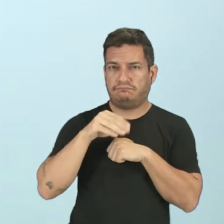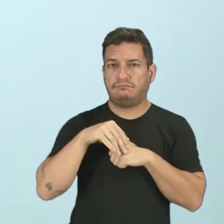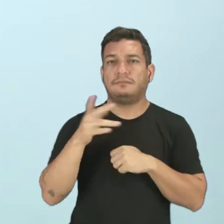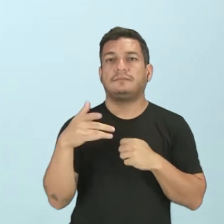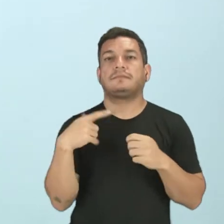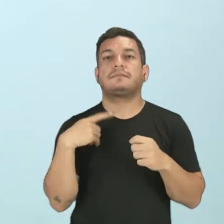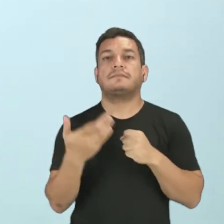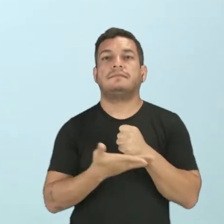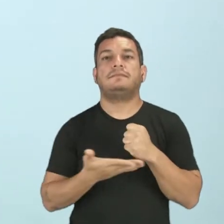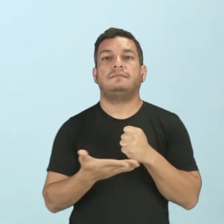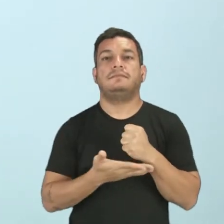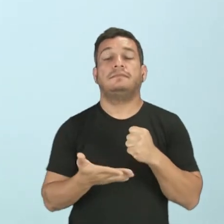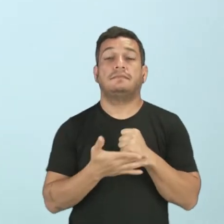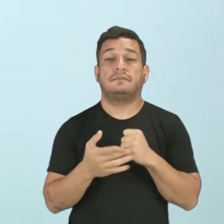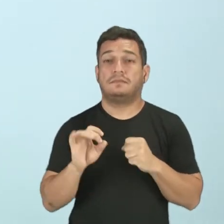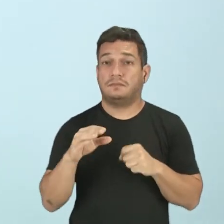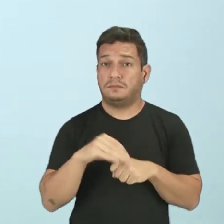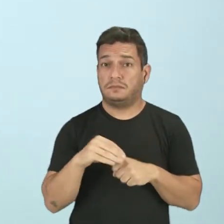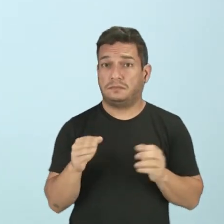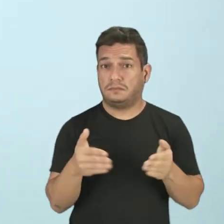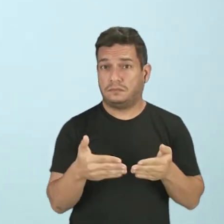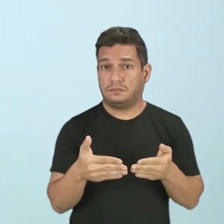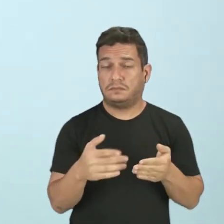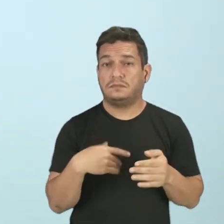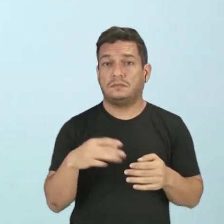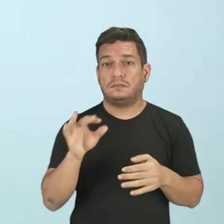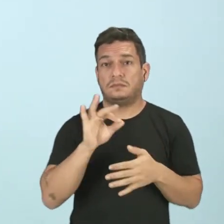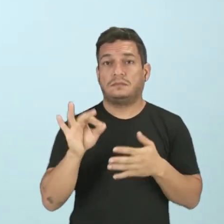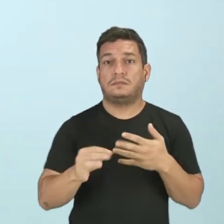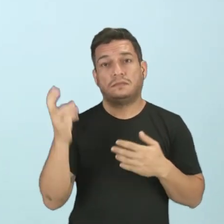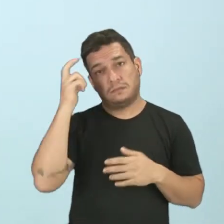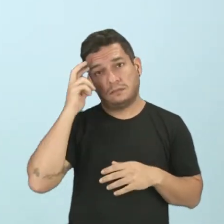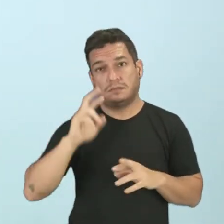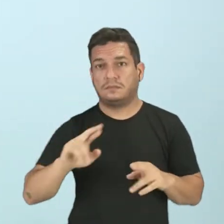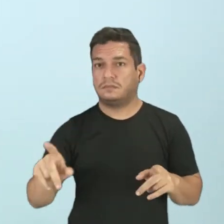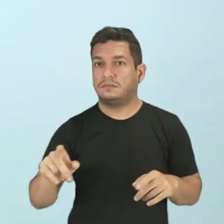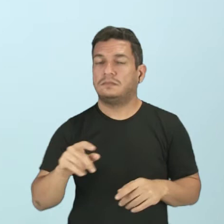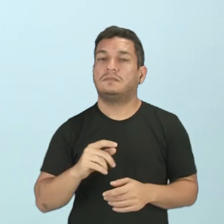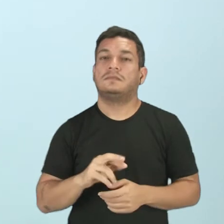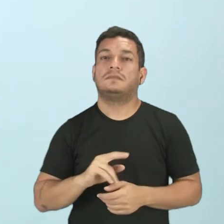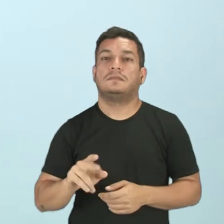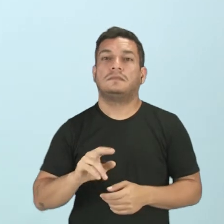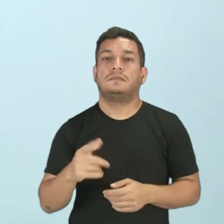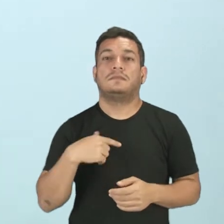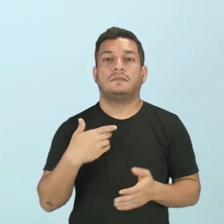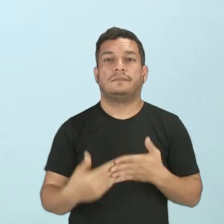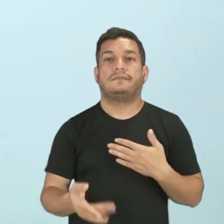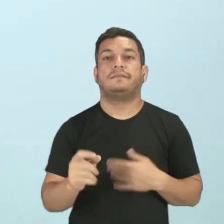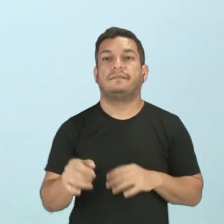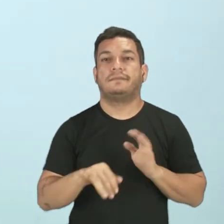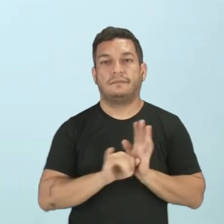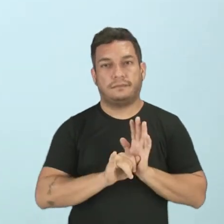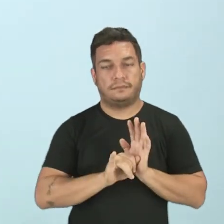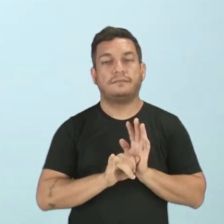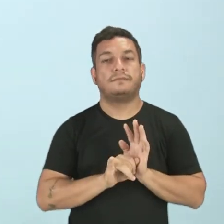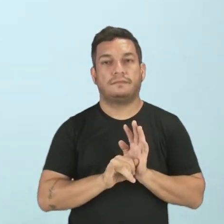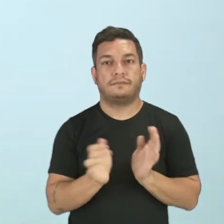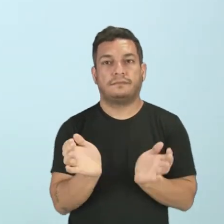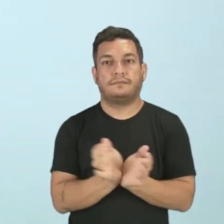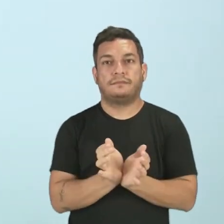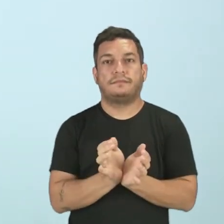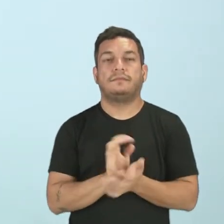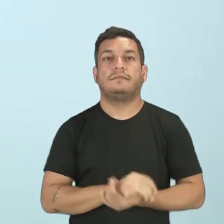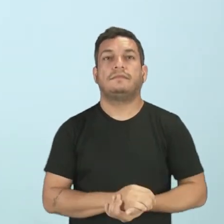se baseando só por elas, no aspecto cultural não é diferente, e a gente acaba perdendo a nossa identidade de